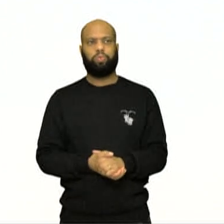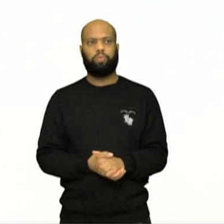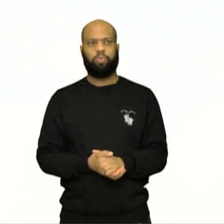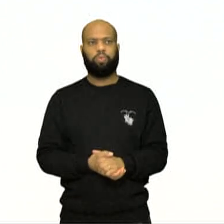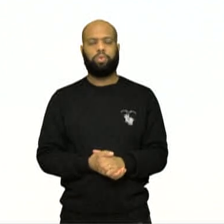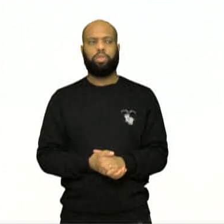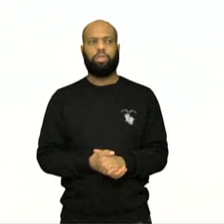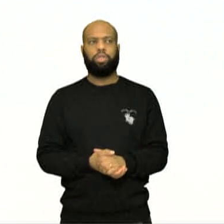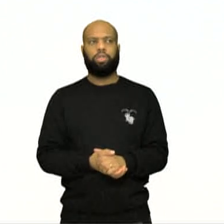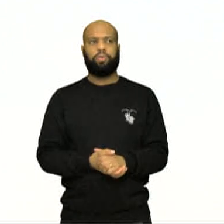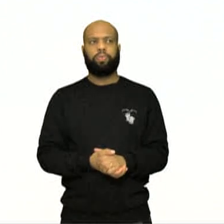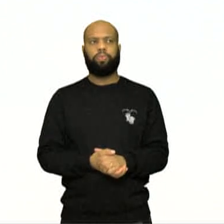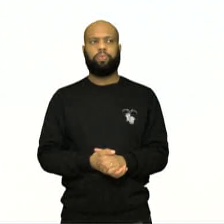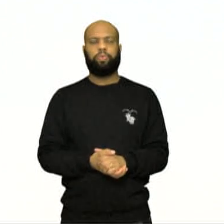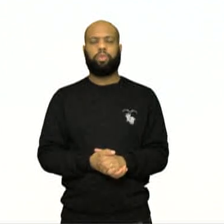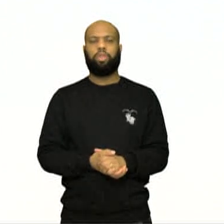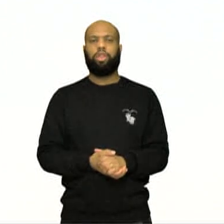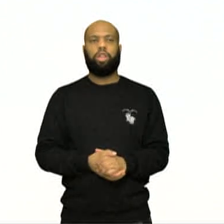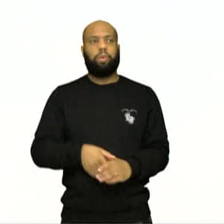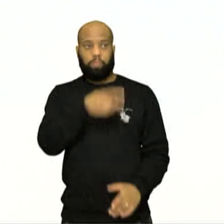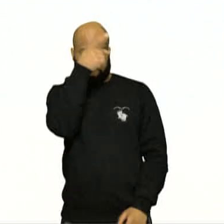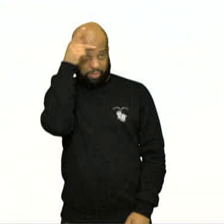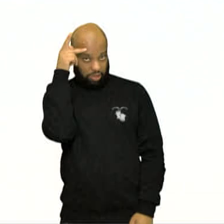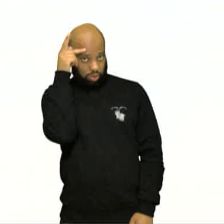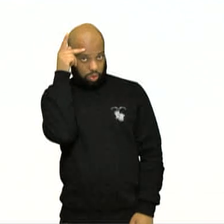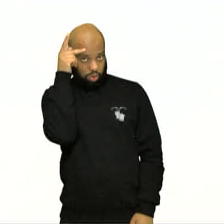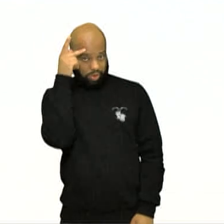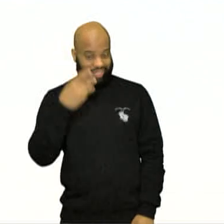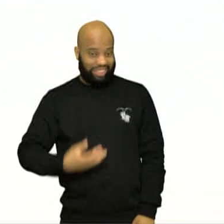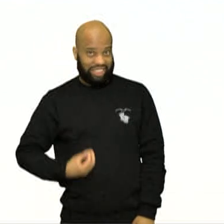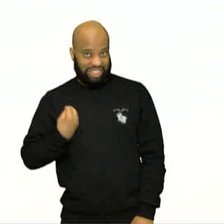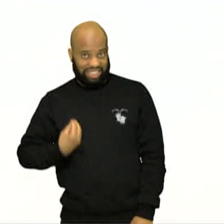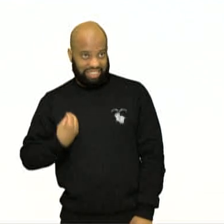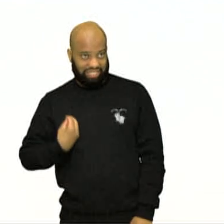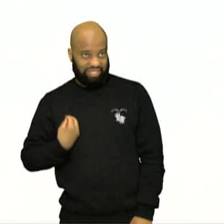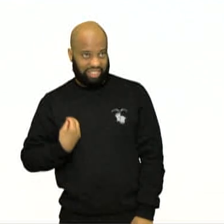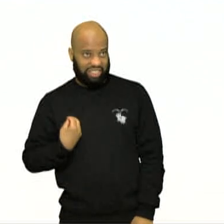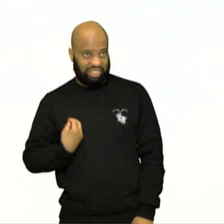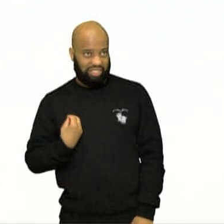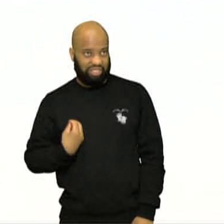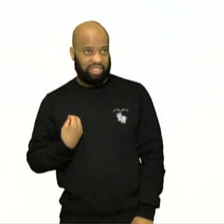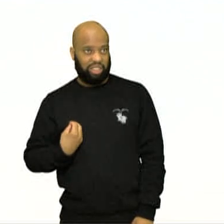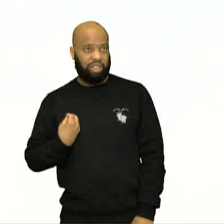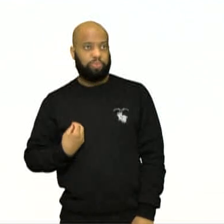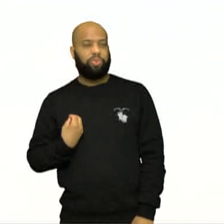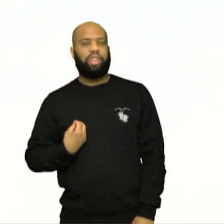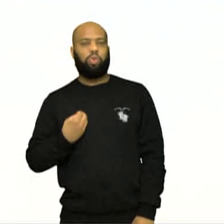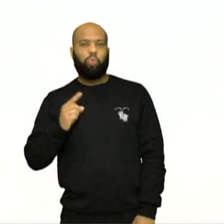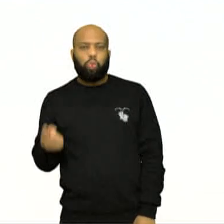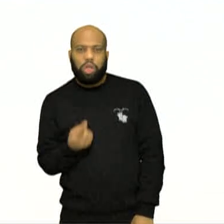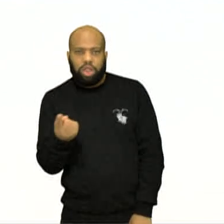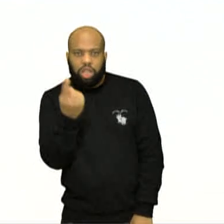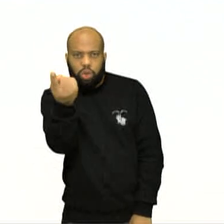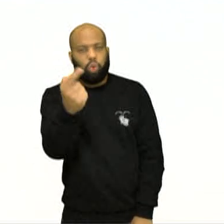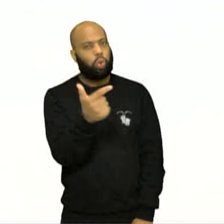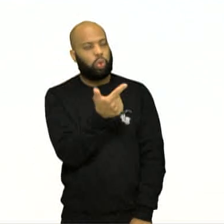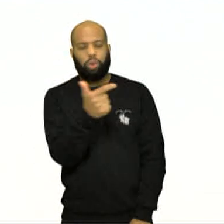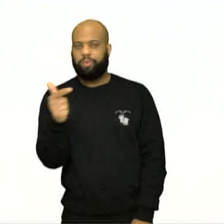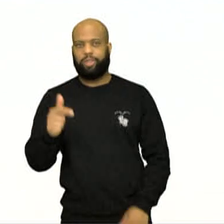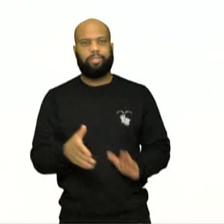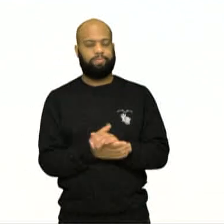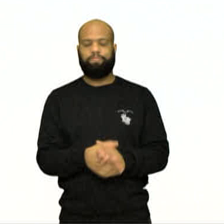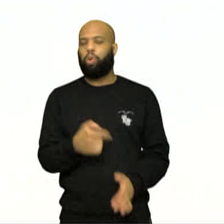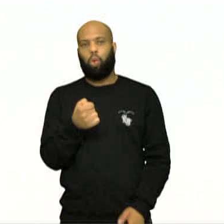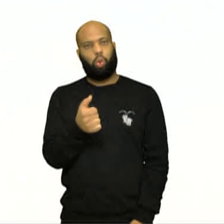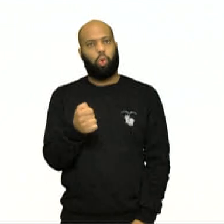Não há muitas pessoas que moram in the countryside. Quando a gente fala countryside é no interior do país, né? Nas